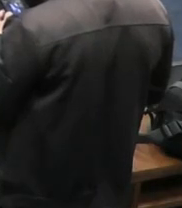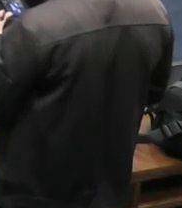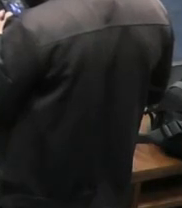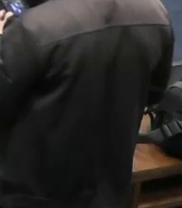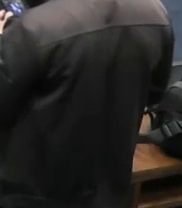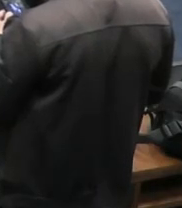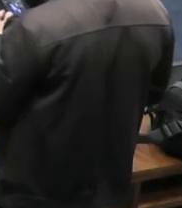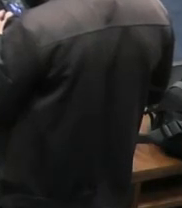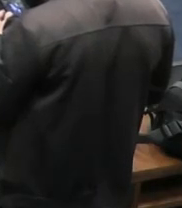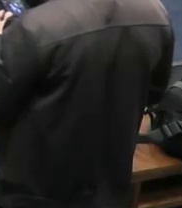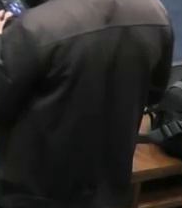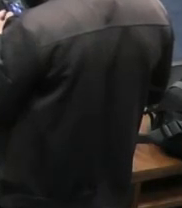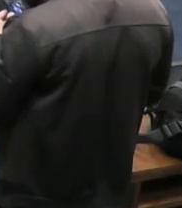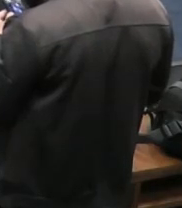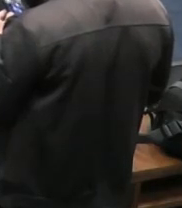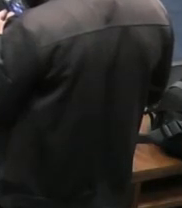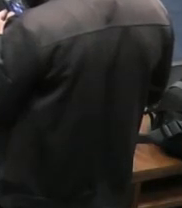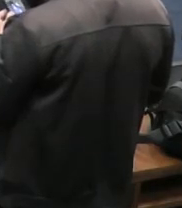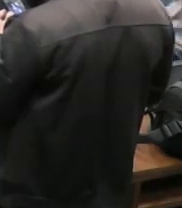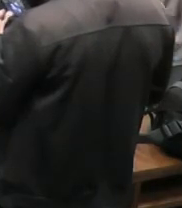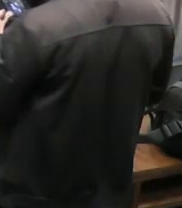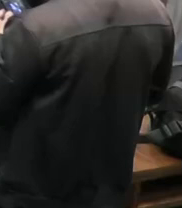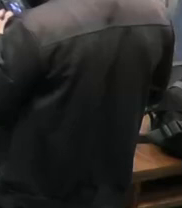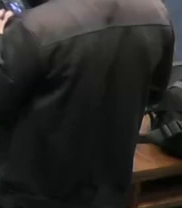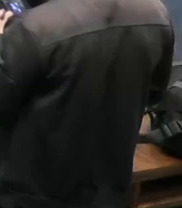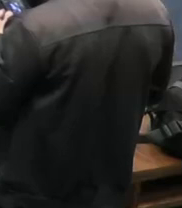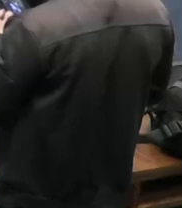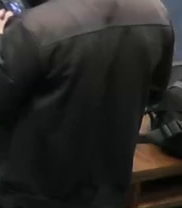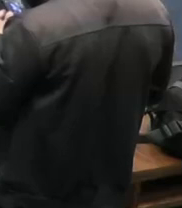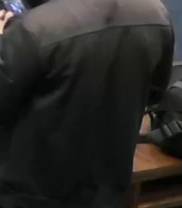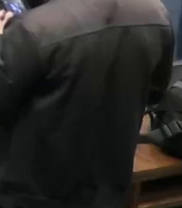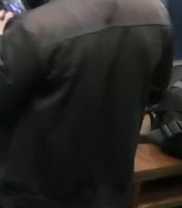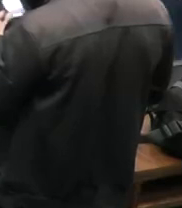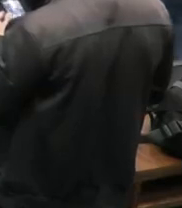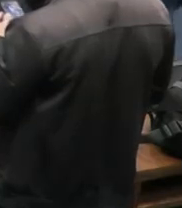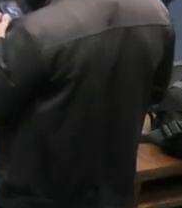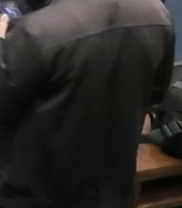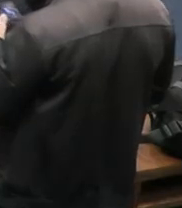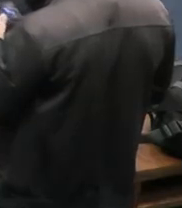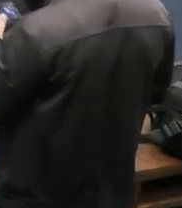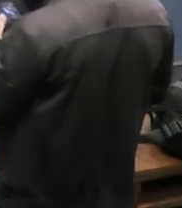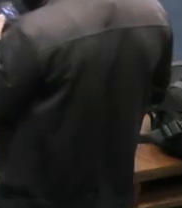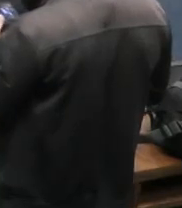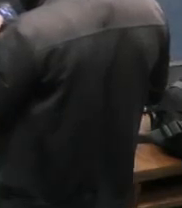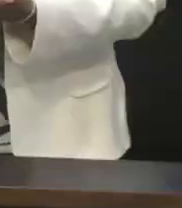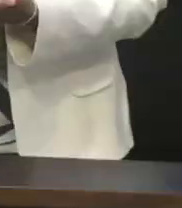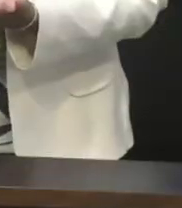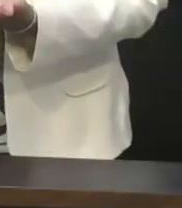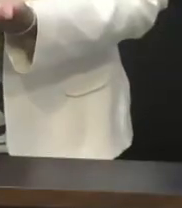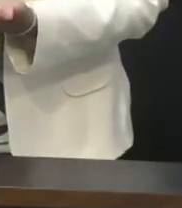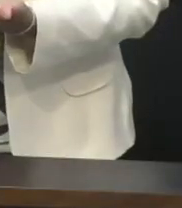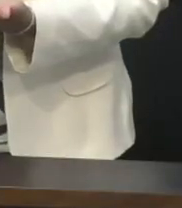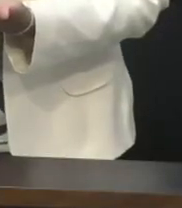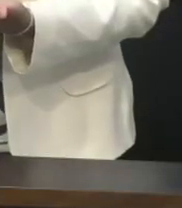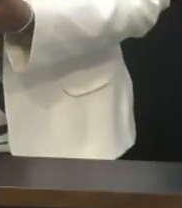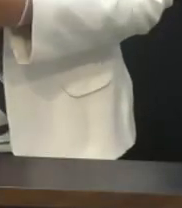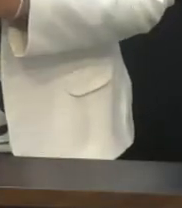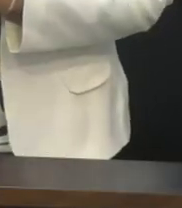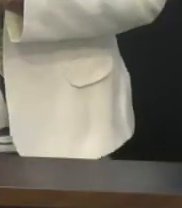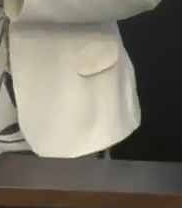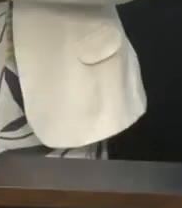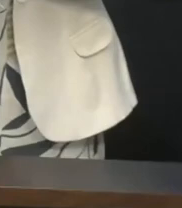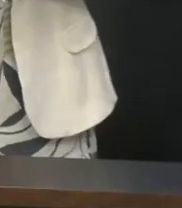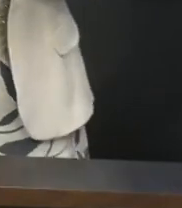licença aos nossos orixás por favor você pode se repetir o gesto da Flecha